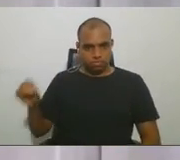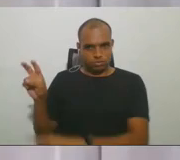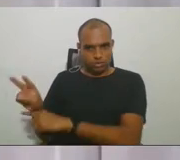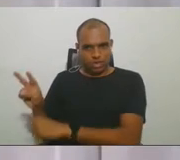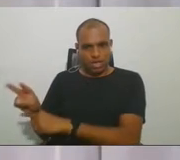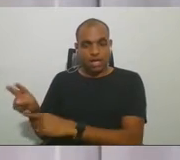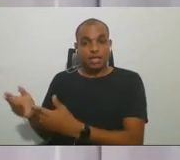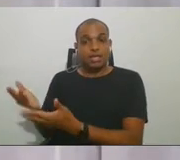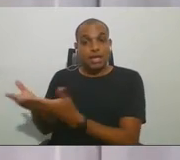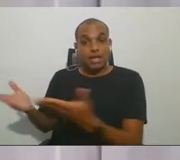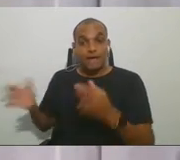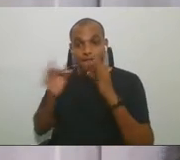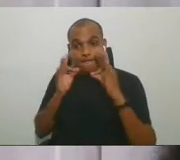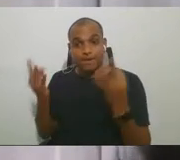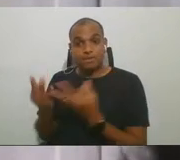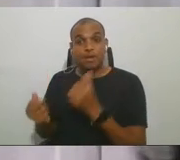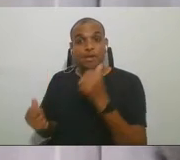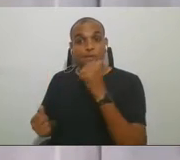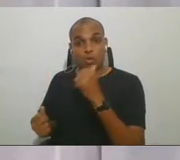cheguem